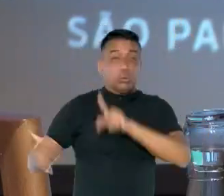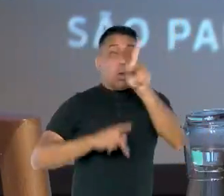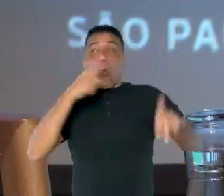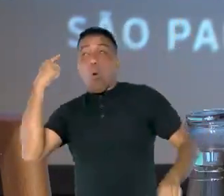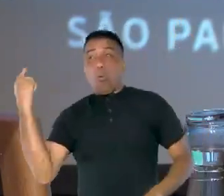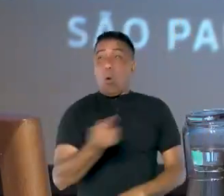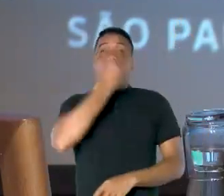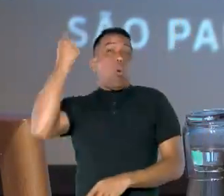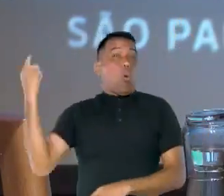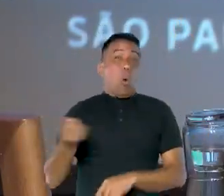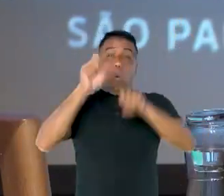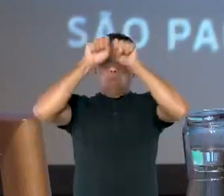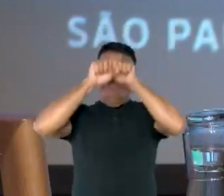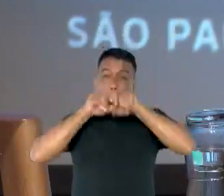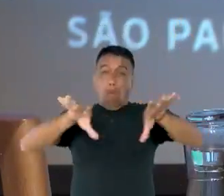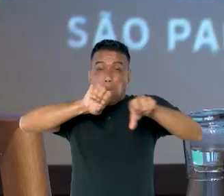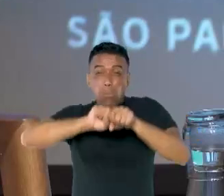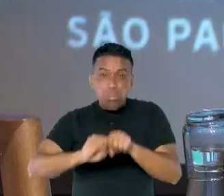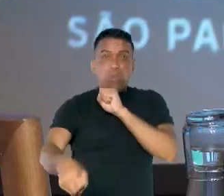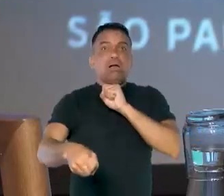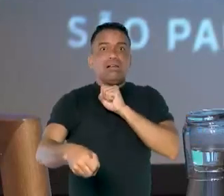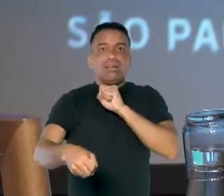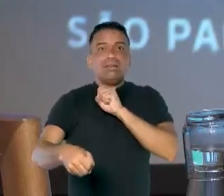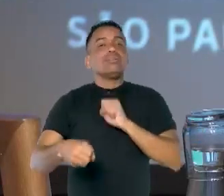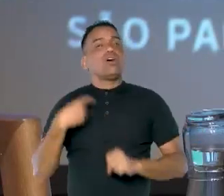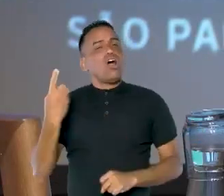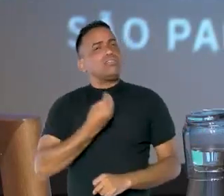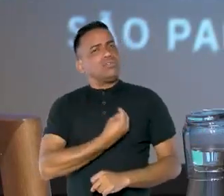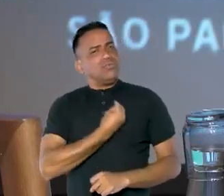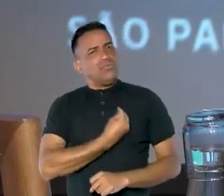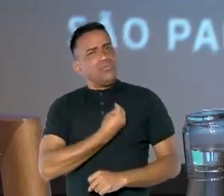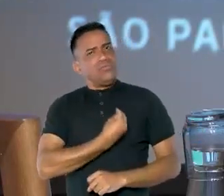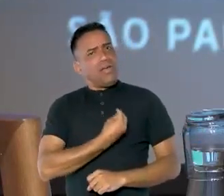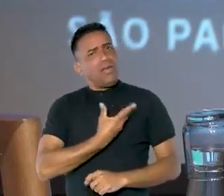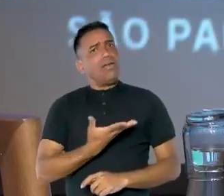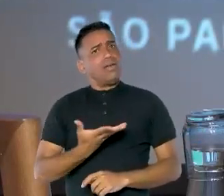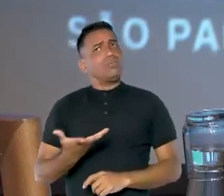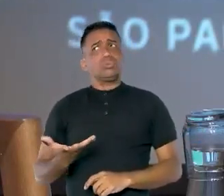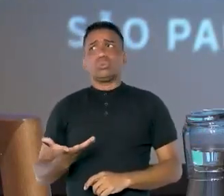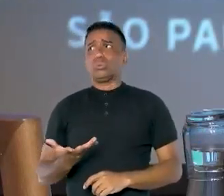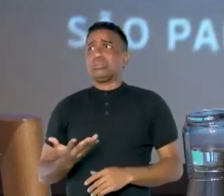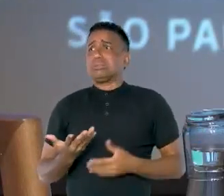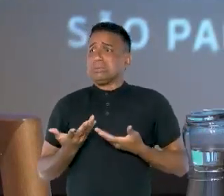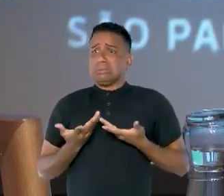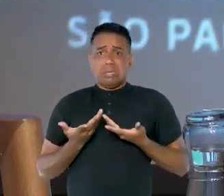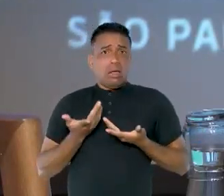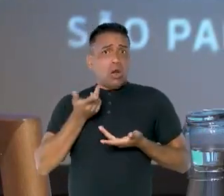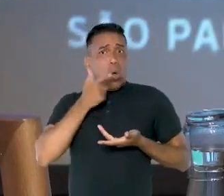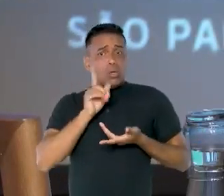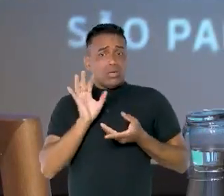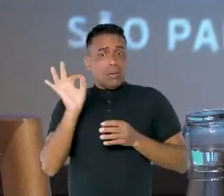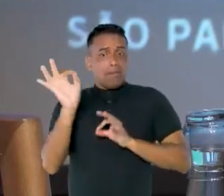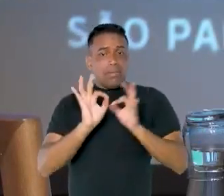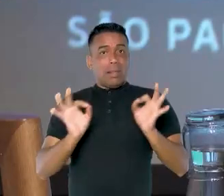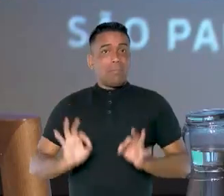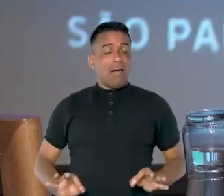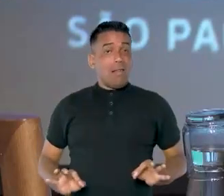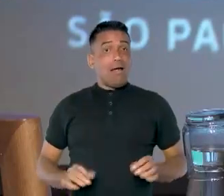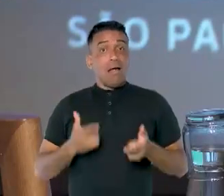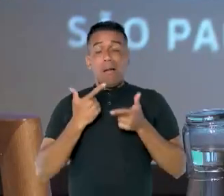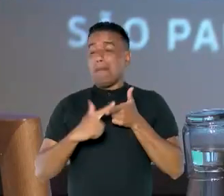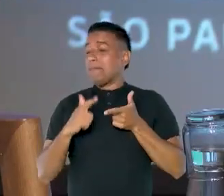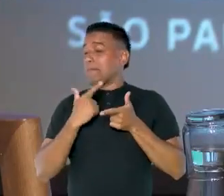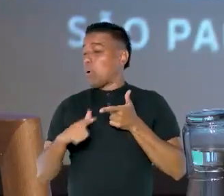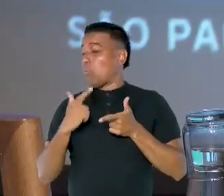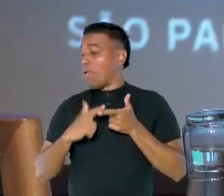furacões. Então, a gente está vivendo essa situação sem poder se preparar para as consequências que nós